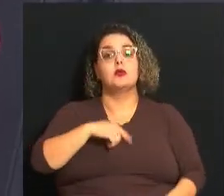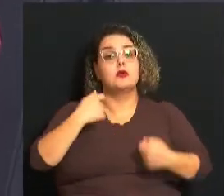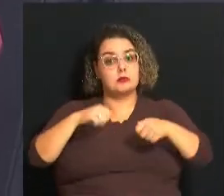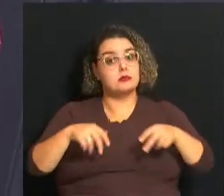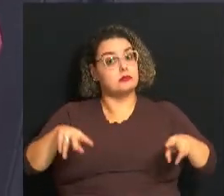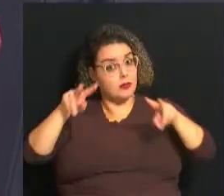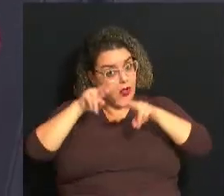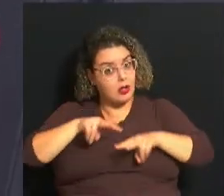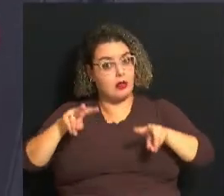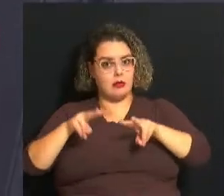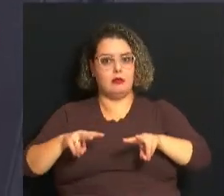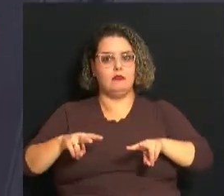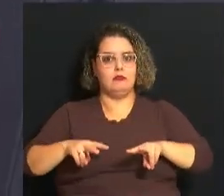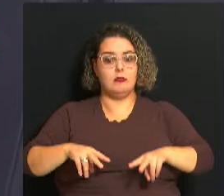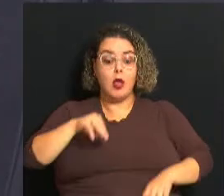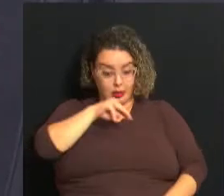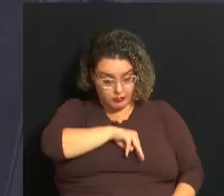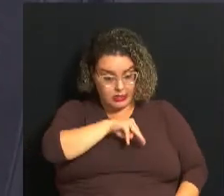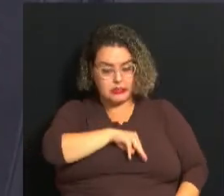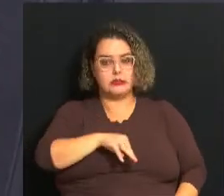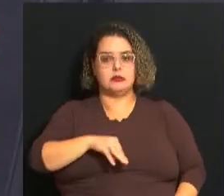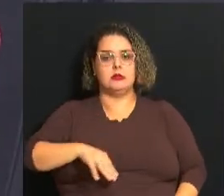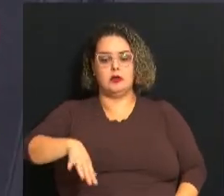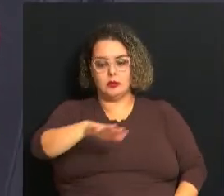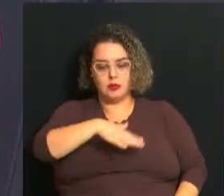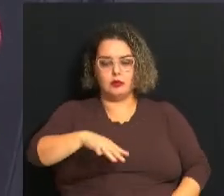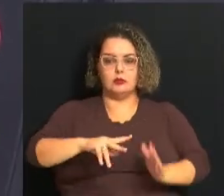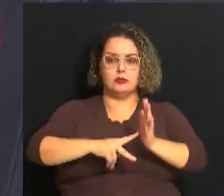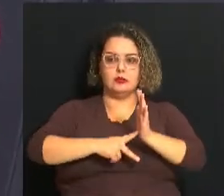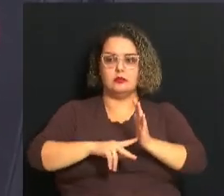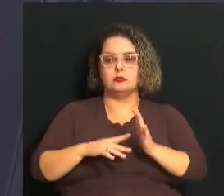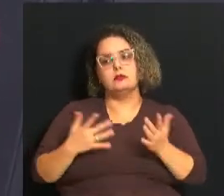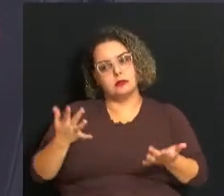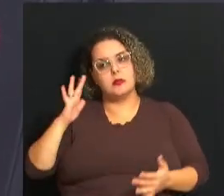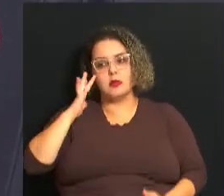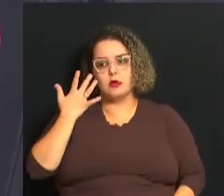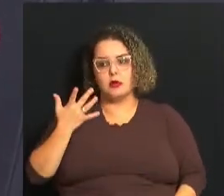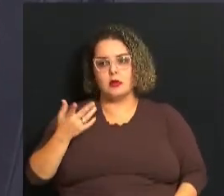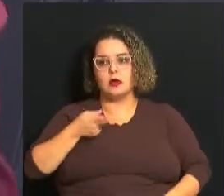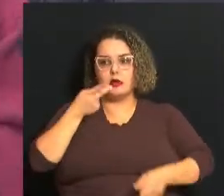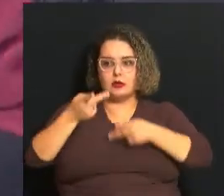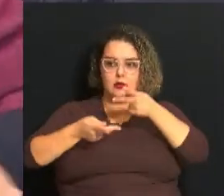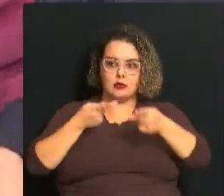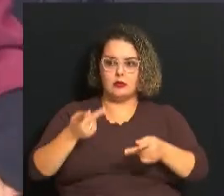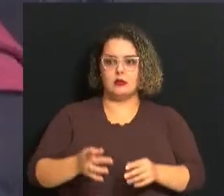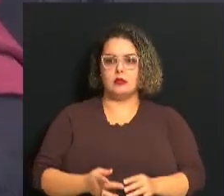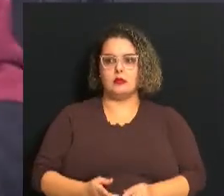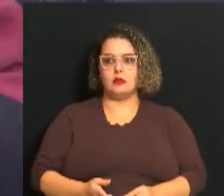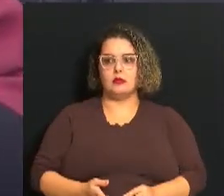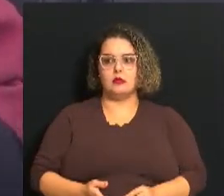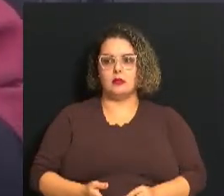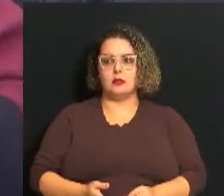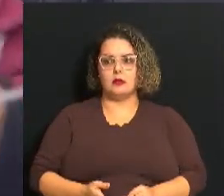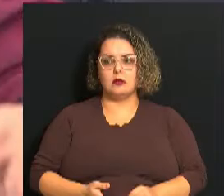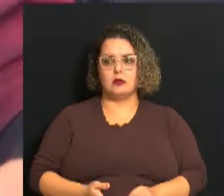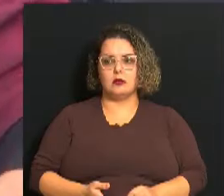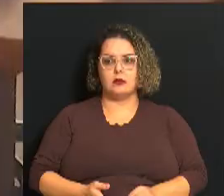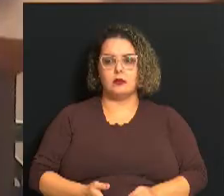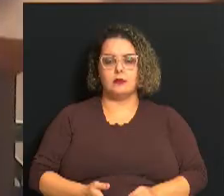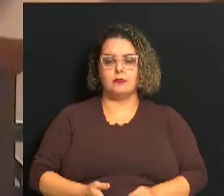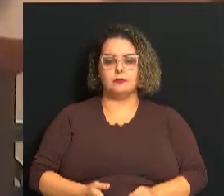isso como uma tarefa também do movimento sindical Então acho que essas considerações que eu queria fazer aqui inicialmente